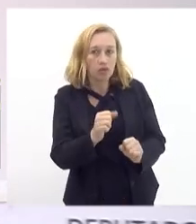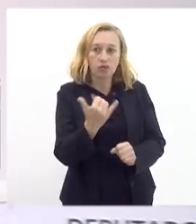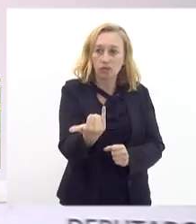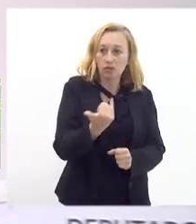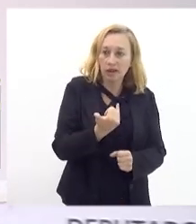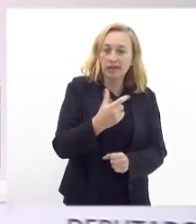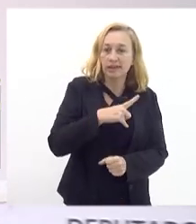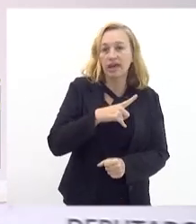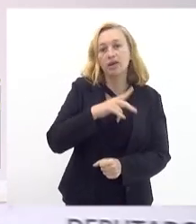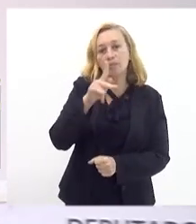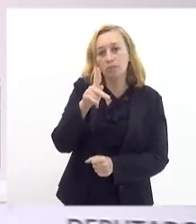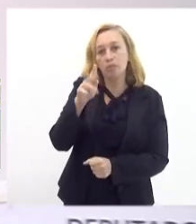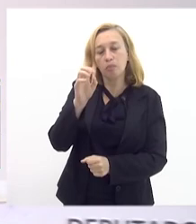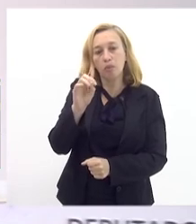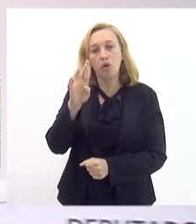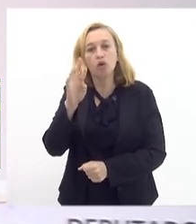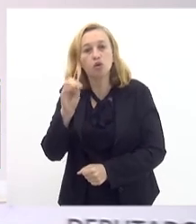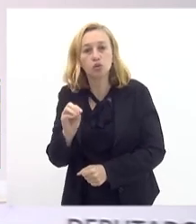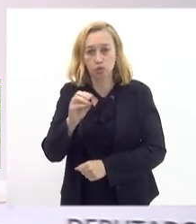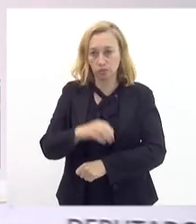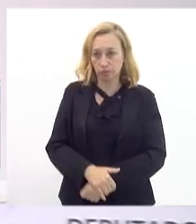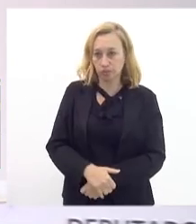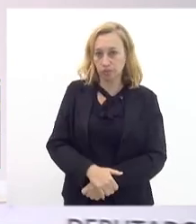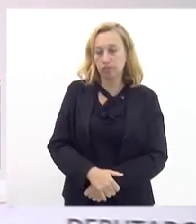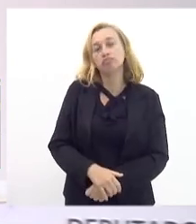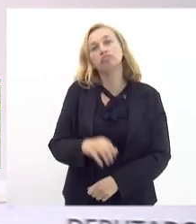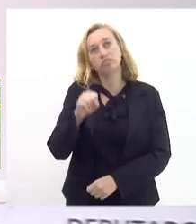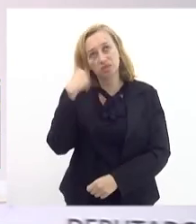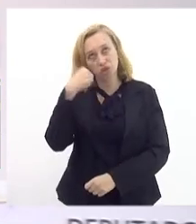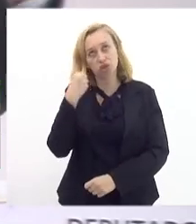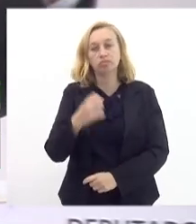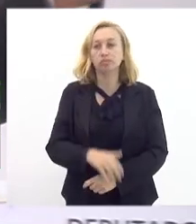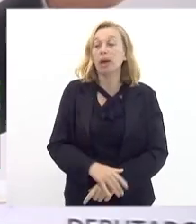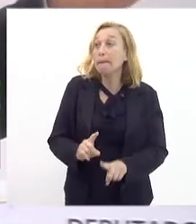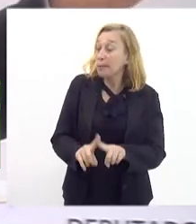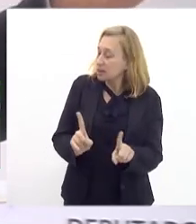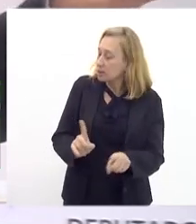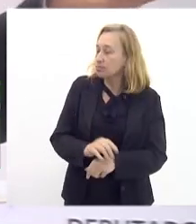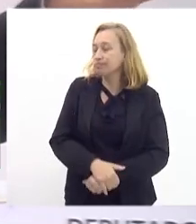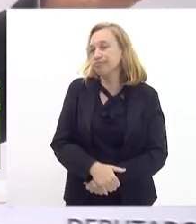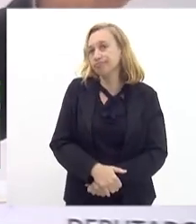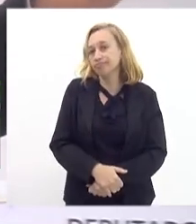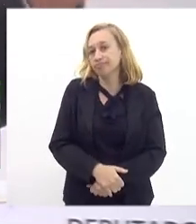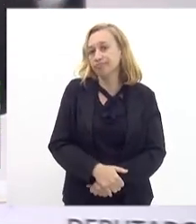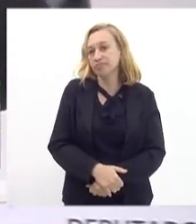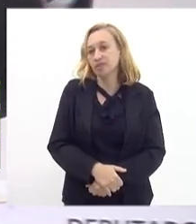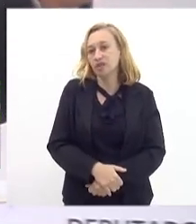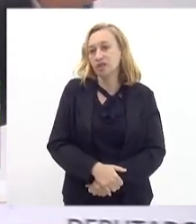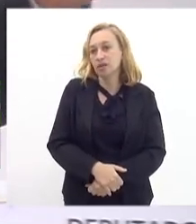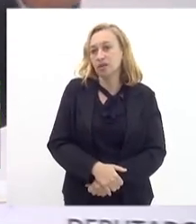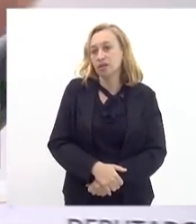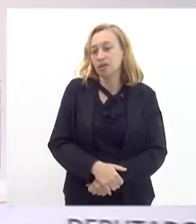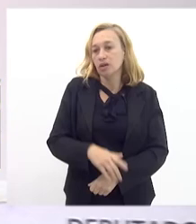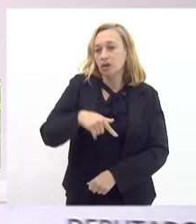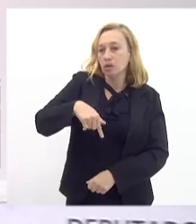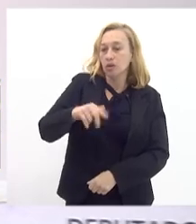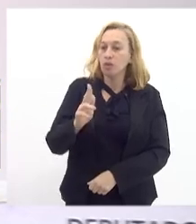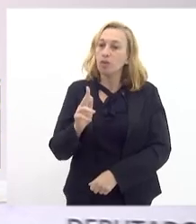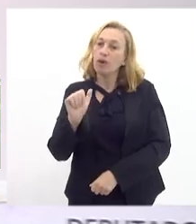dizer tem o porto em Sepetiba mas a da Guanabara tem